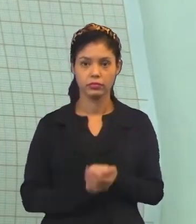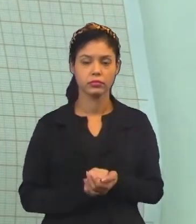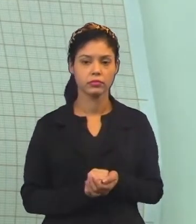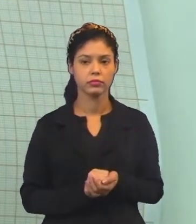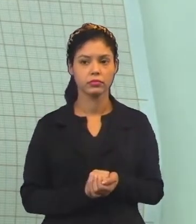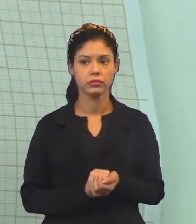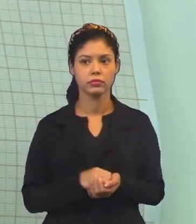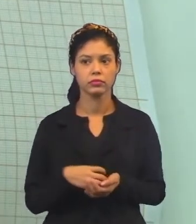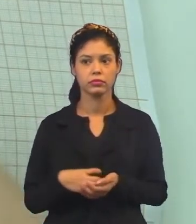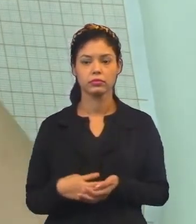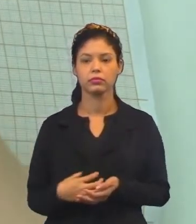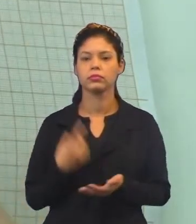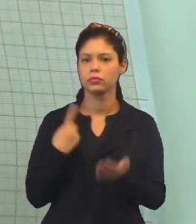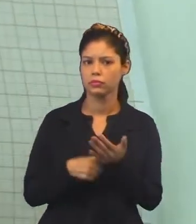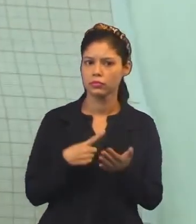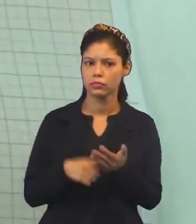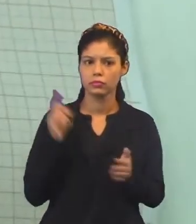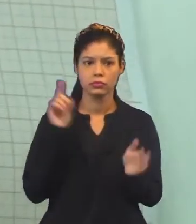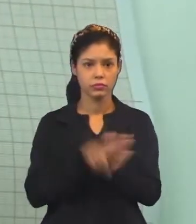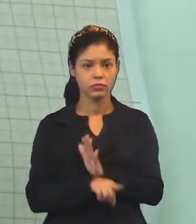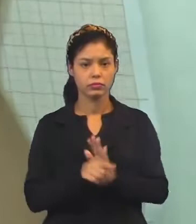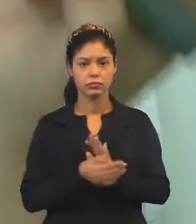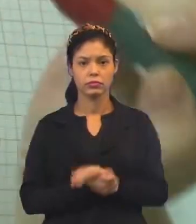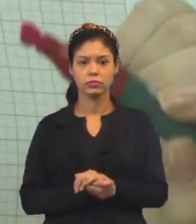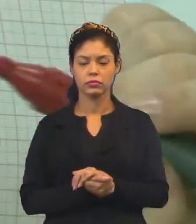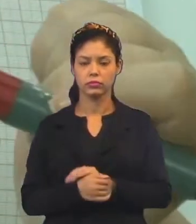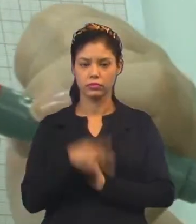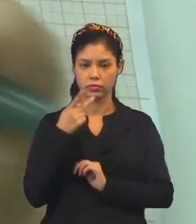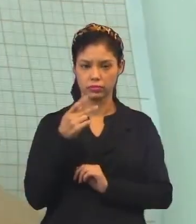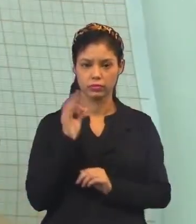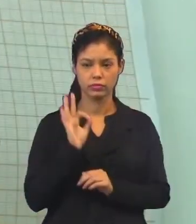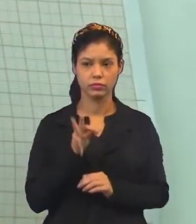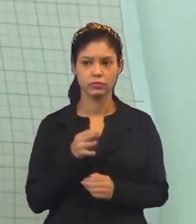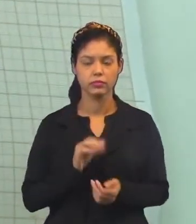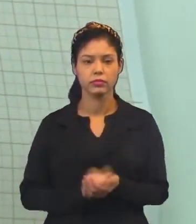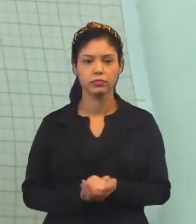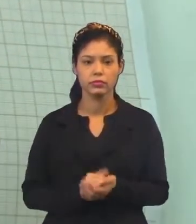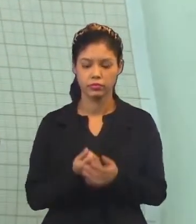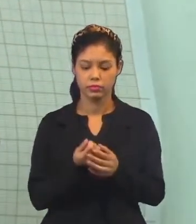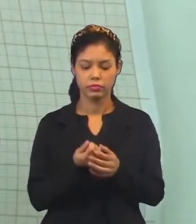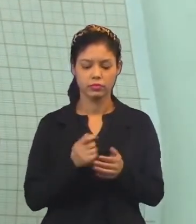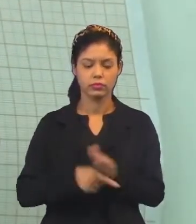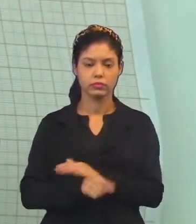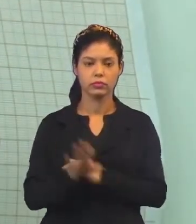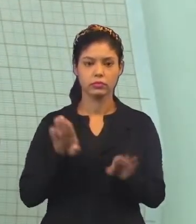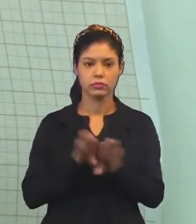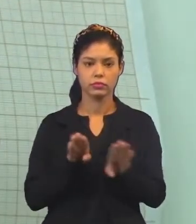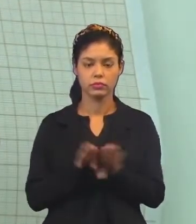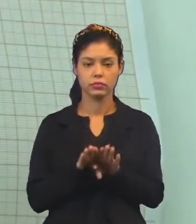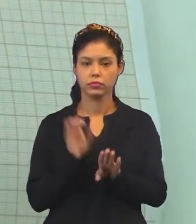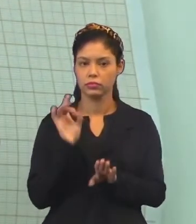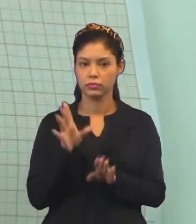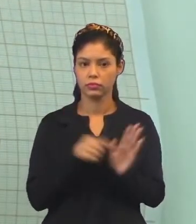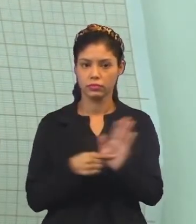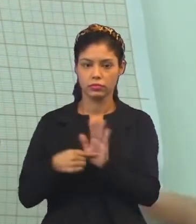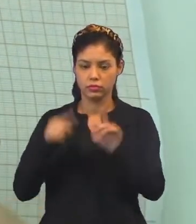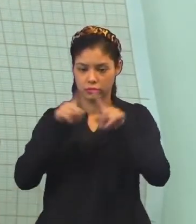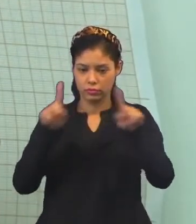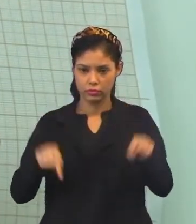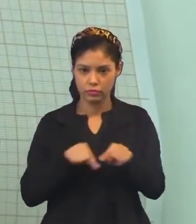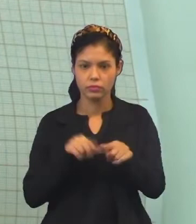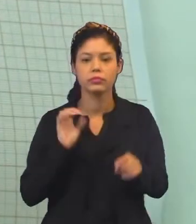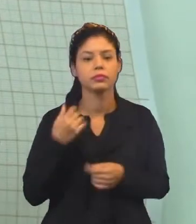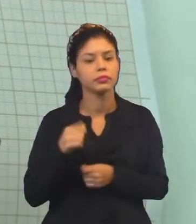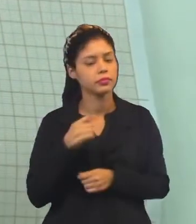de centímetro quadrado, de acordo com a questão vir falar, tá bom? É a parte de dentro, né? Porque está se referindo à área, então